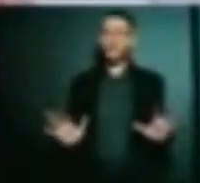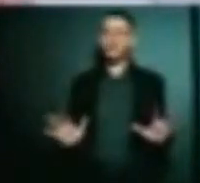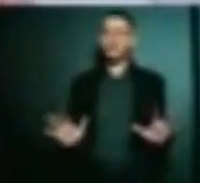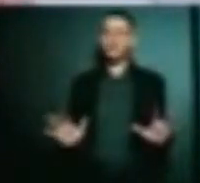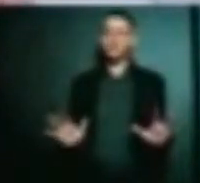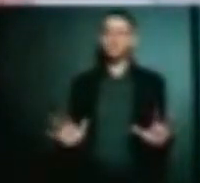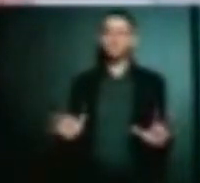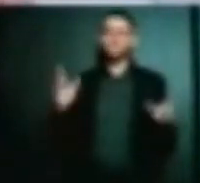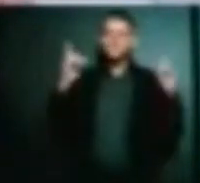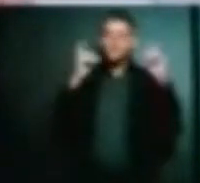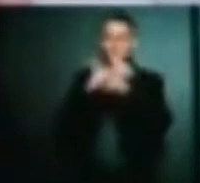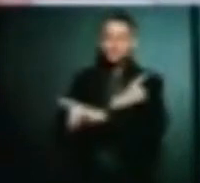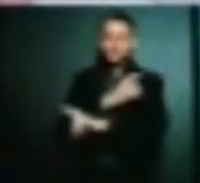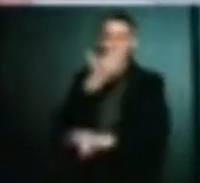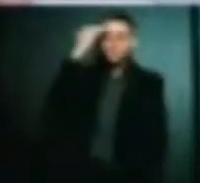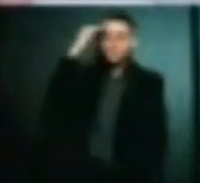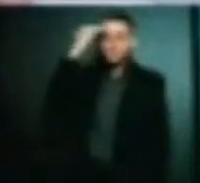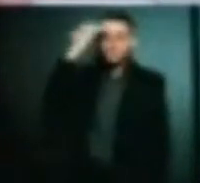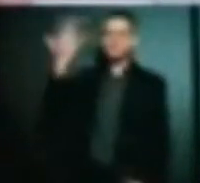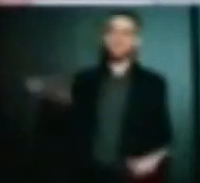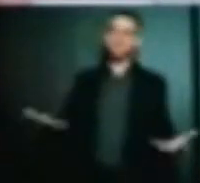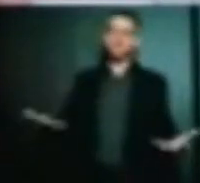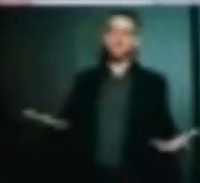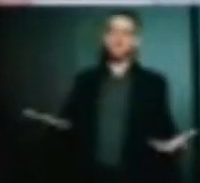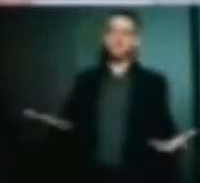Fica difícil entender uma feminista,